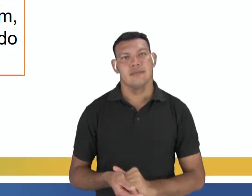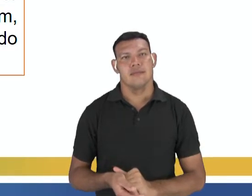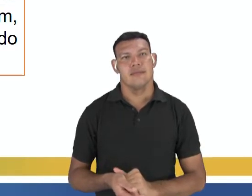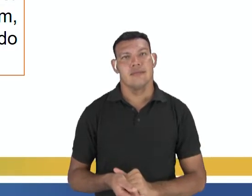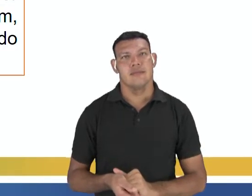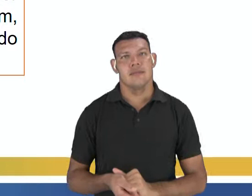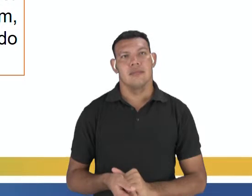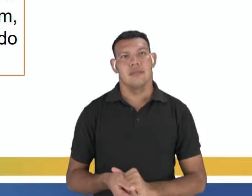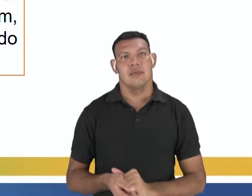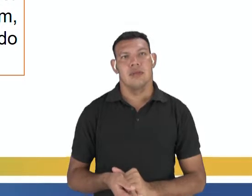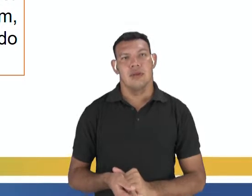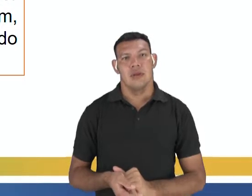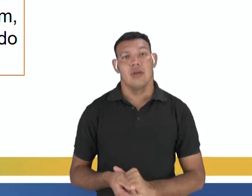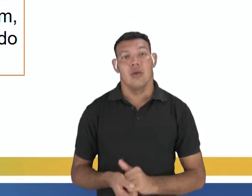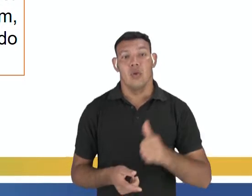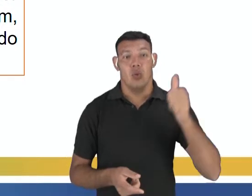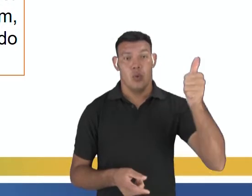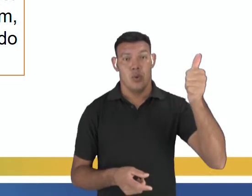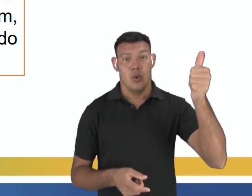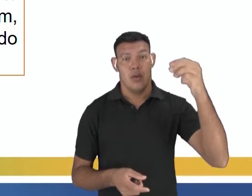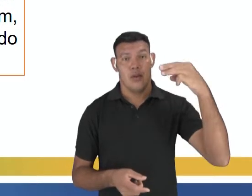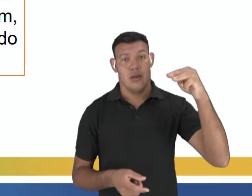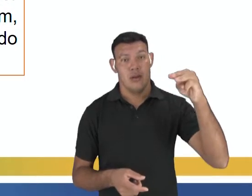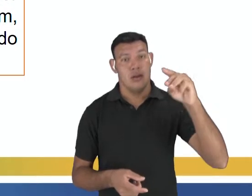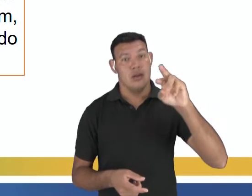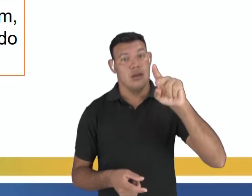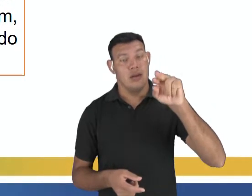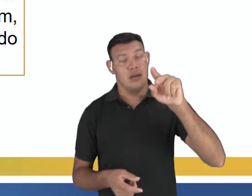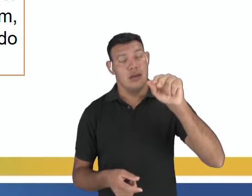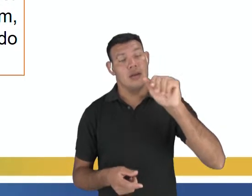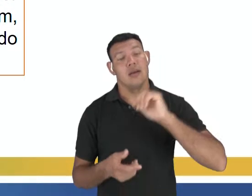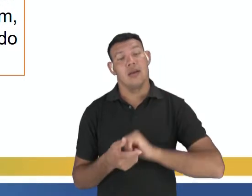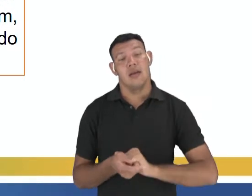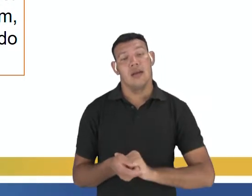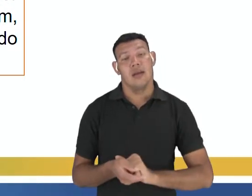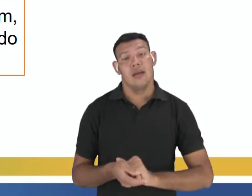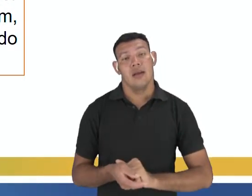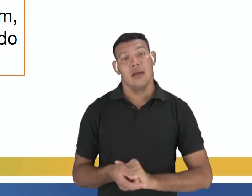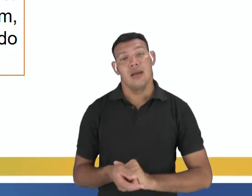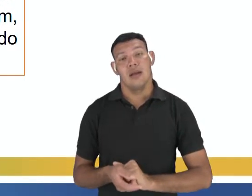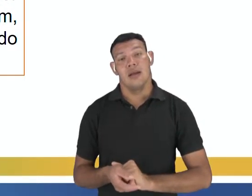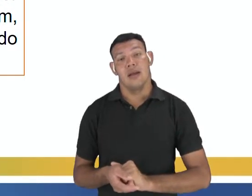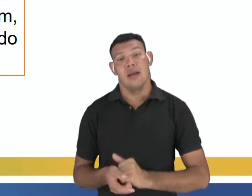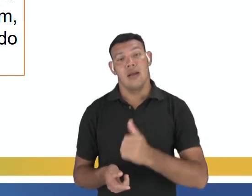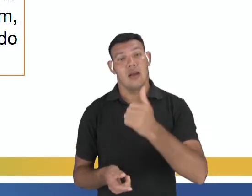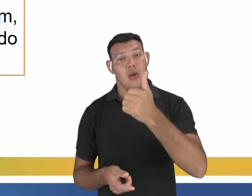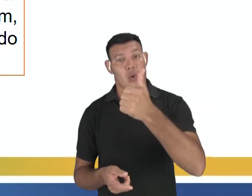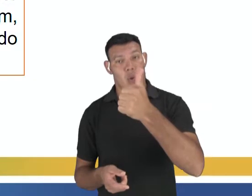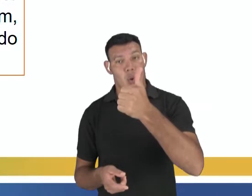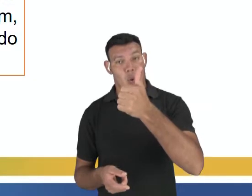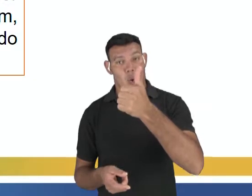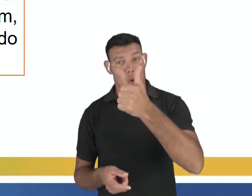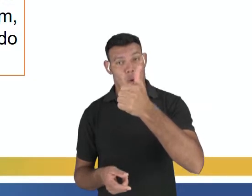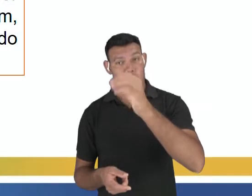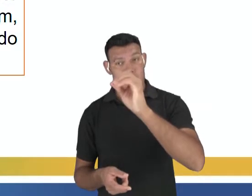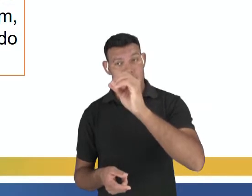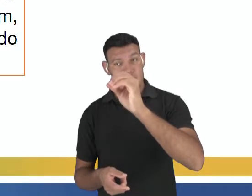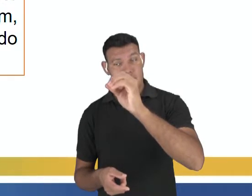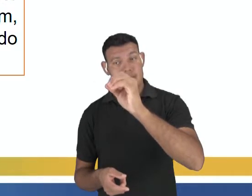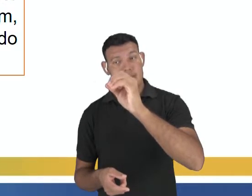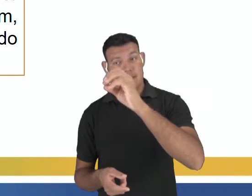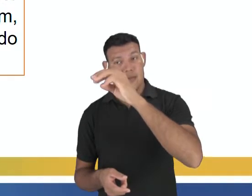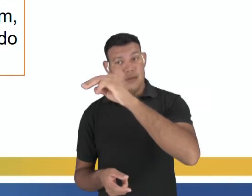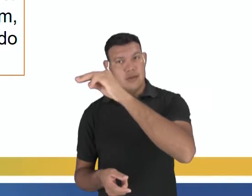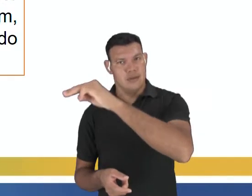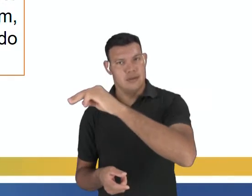isso quer dizer que um metro nós vamos ter mil milímetros pois sem x 10 né da 1001 isso quer dizer que